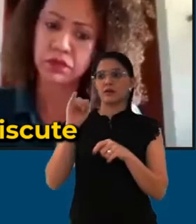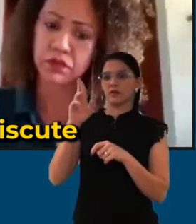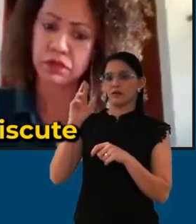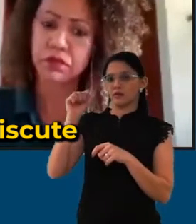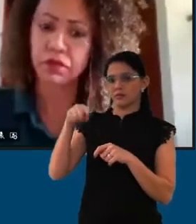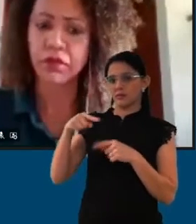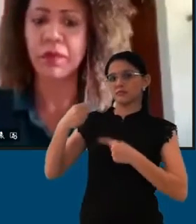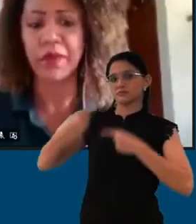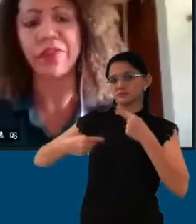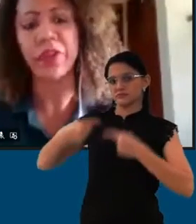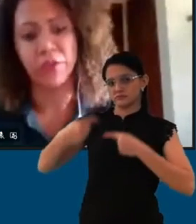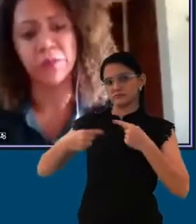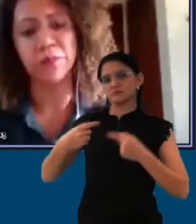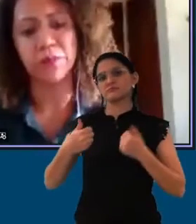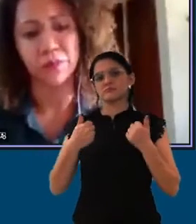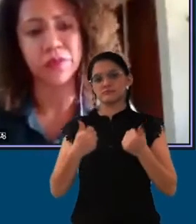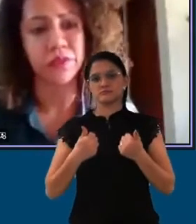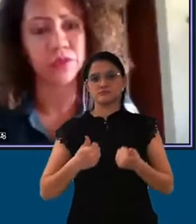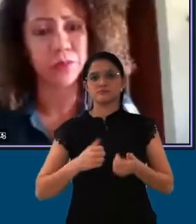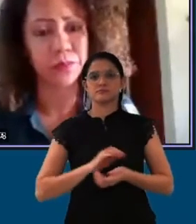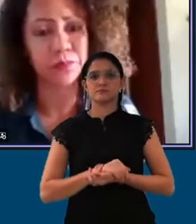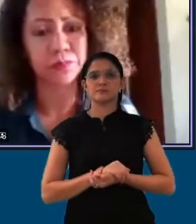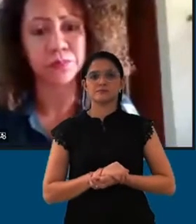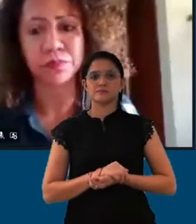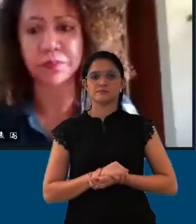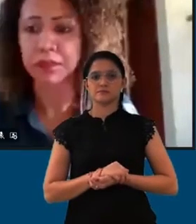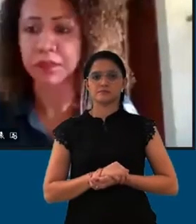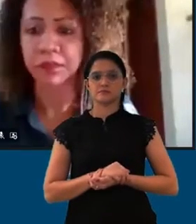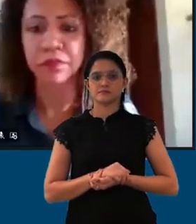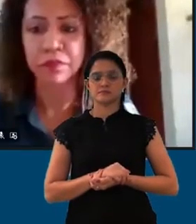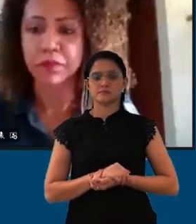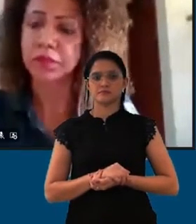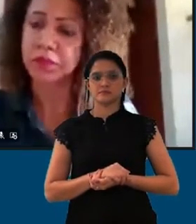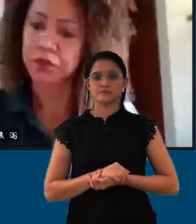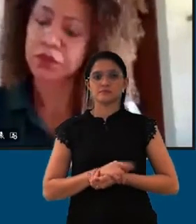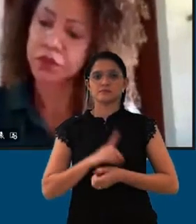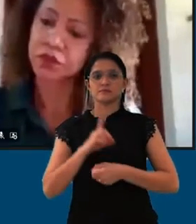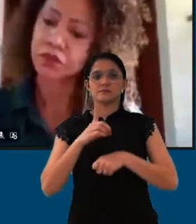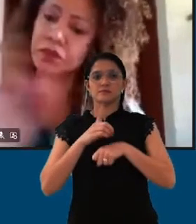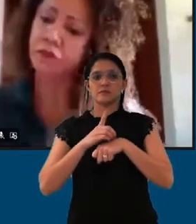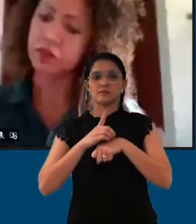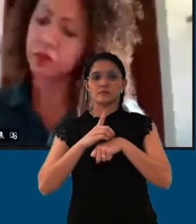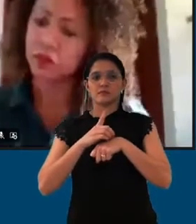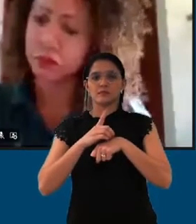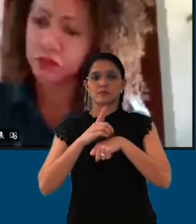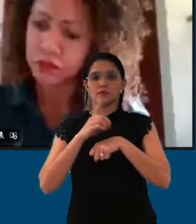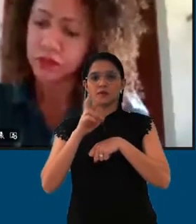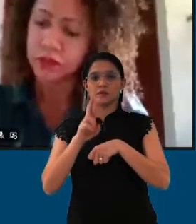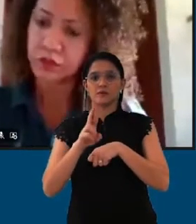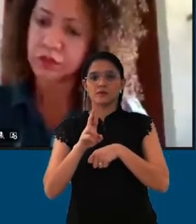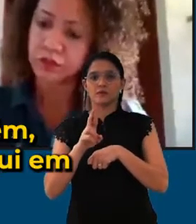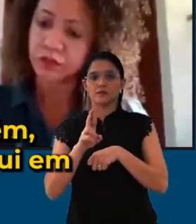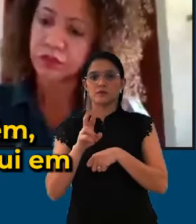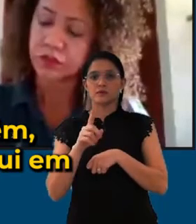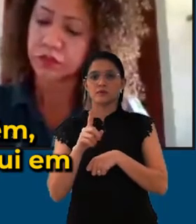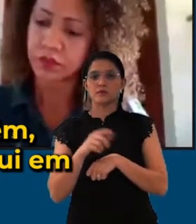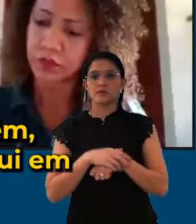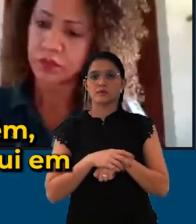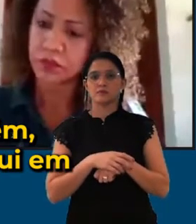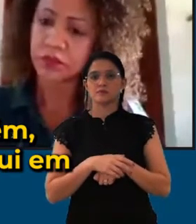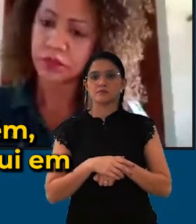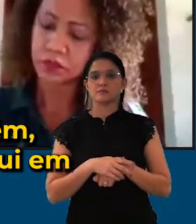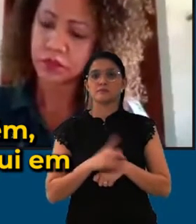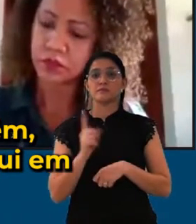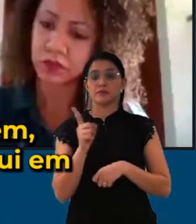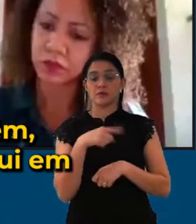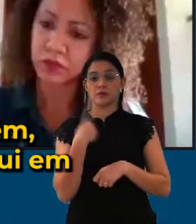com a necessidade. Né? Doutor Carlos, a doutora Natália quer falar? Isso. Diga lá, doutora. Exatamente. A